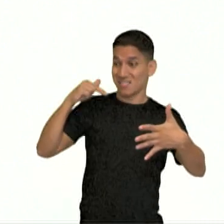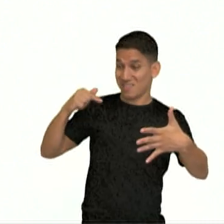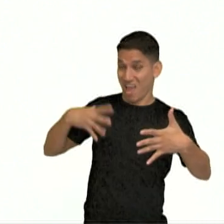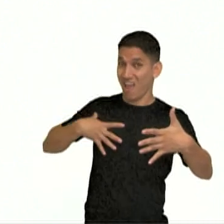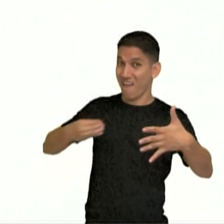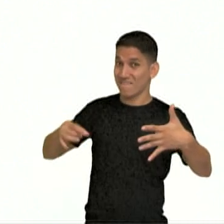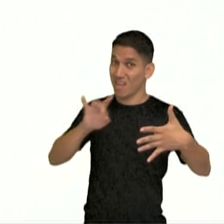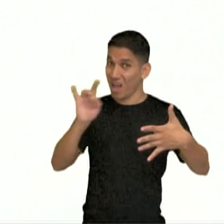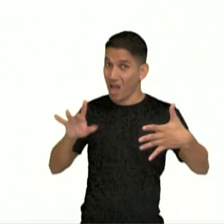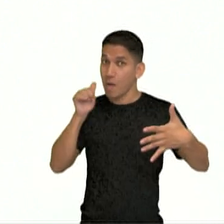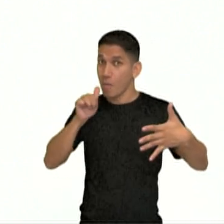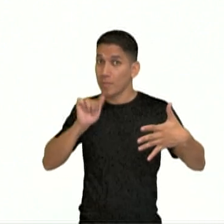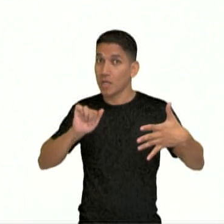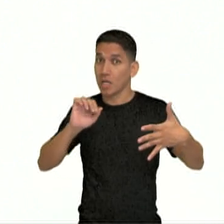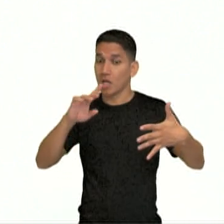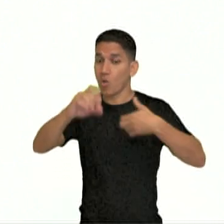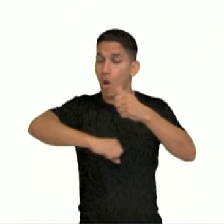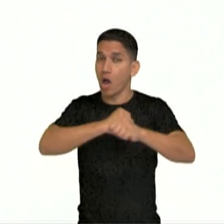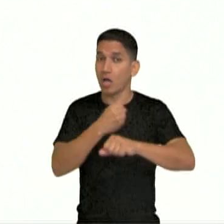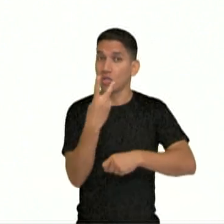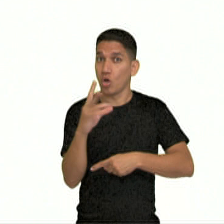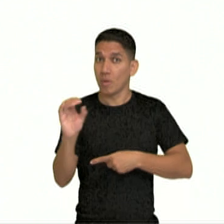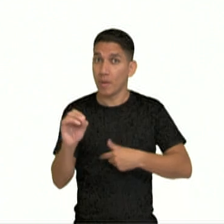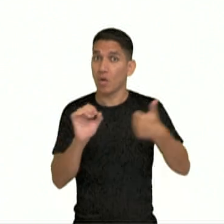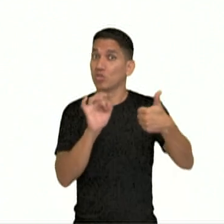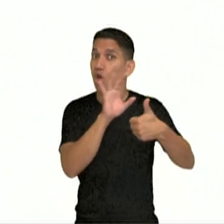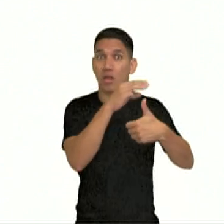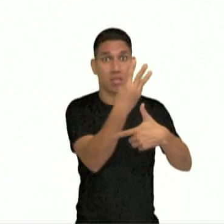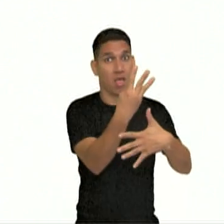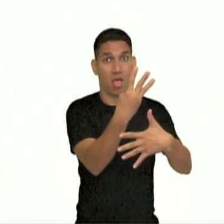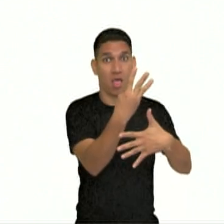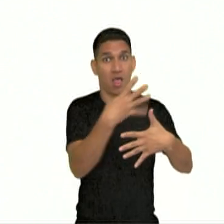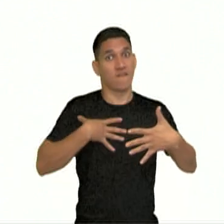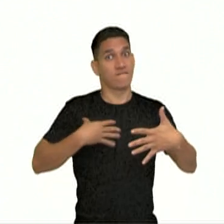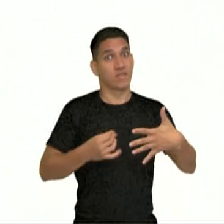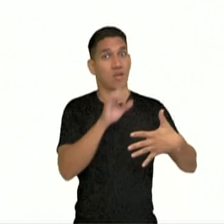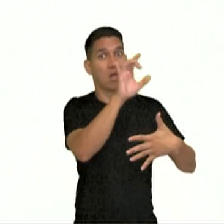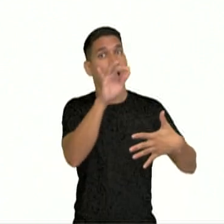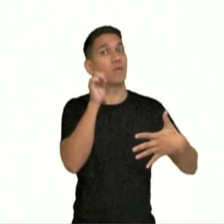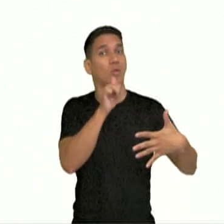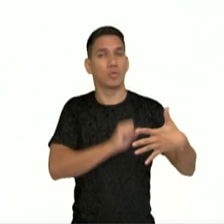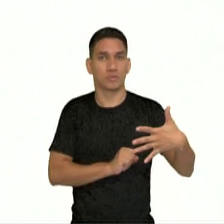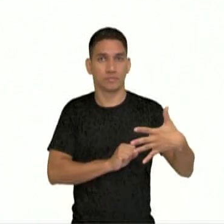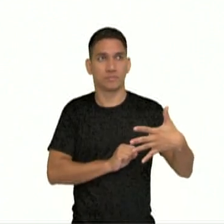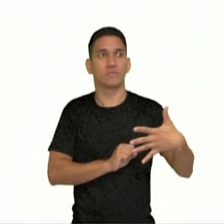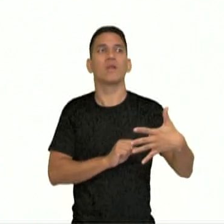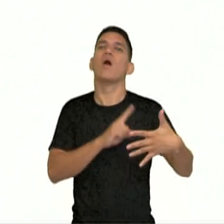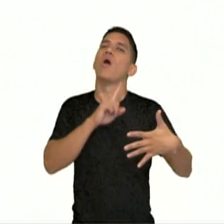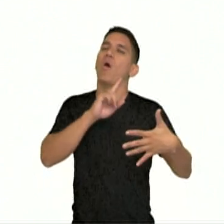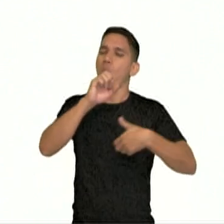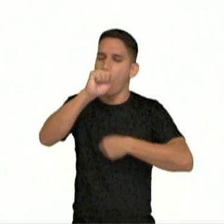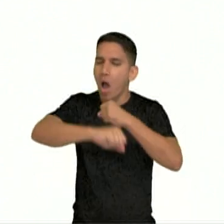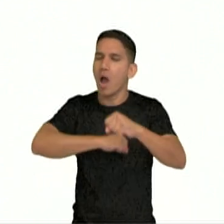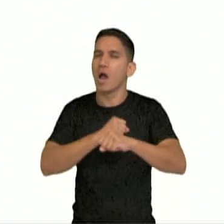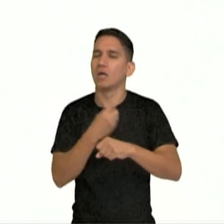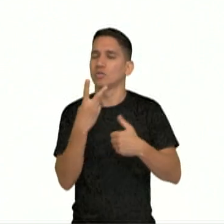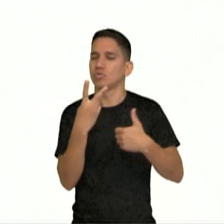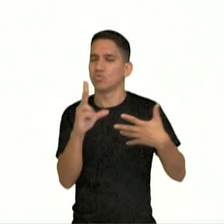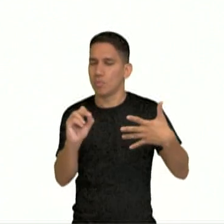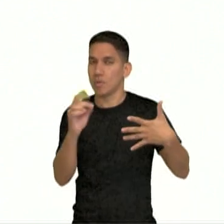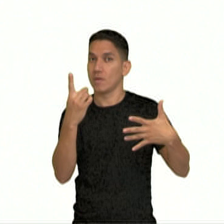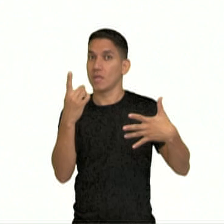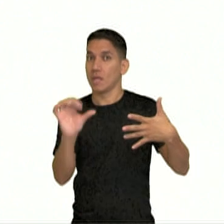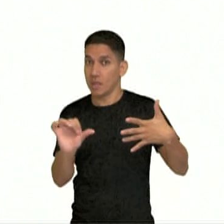mulher, em 2000 nós vamos ter 3 filhos por mulher. E em 2010 nós vamos ter 2,5 filhos por